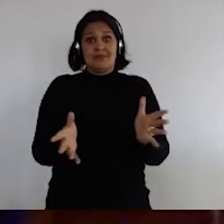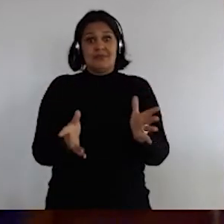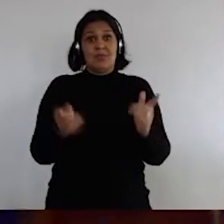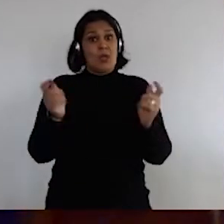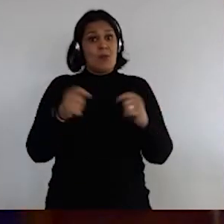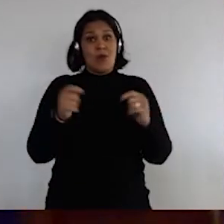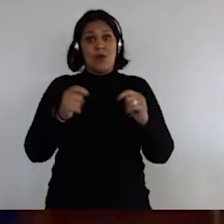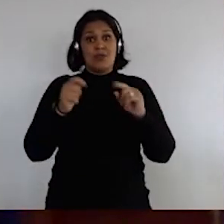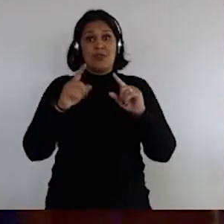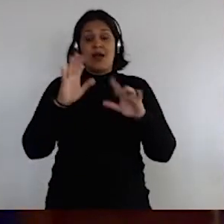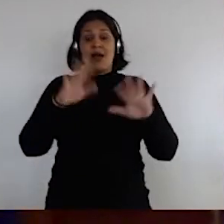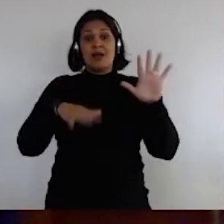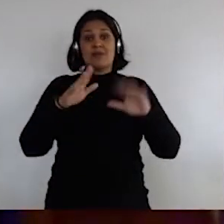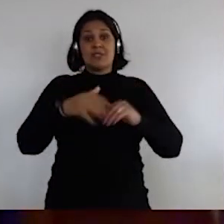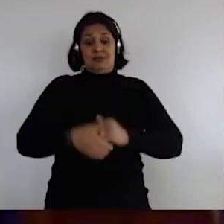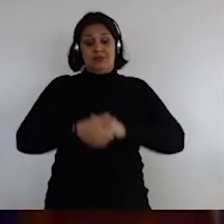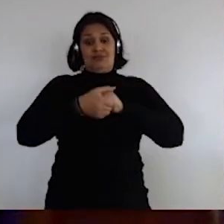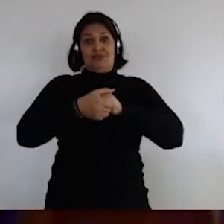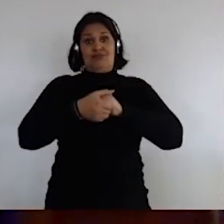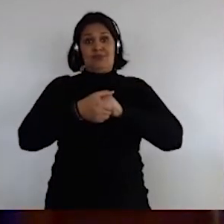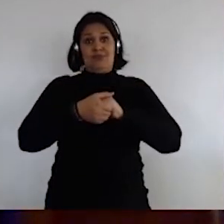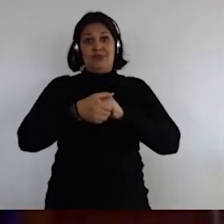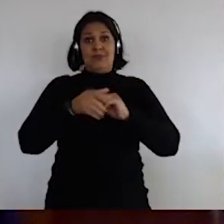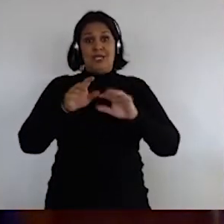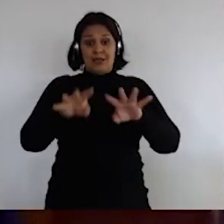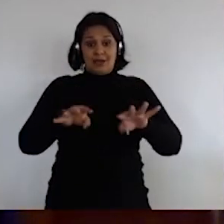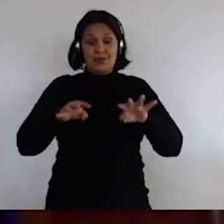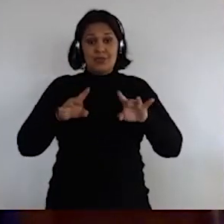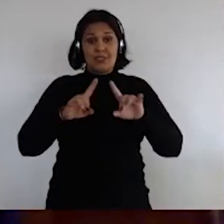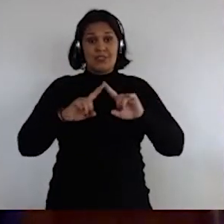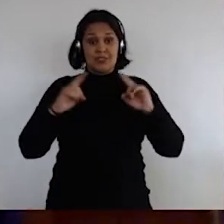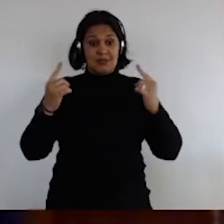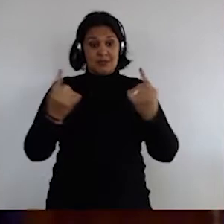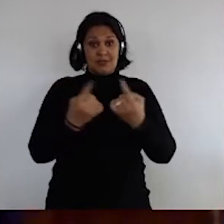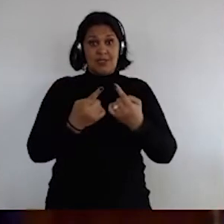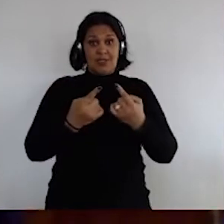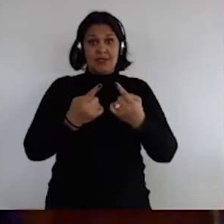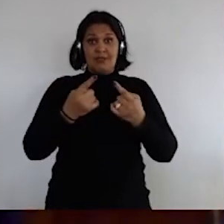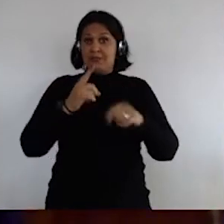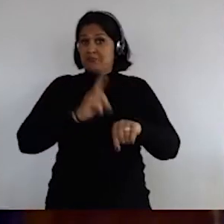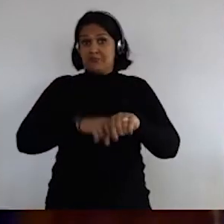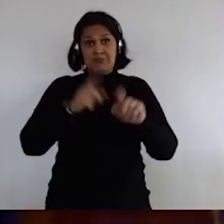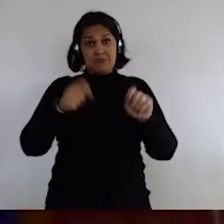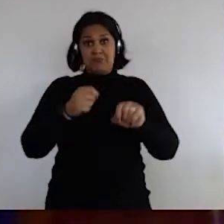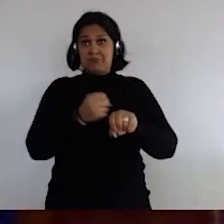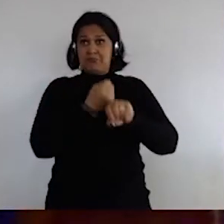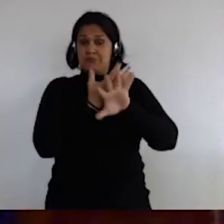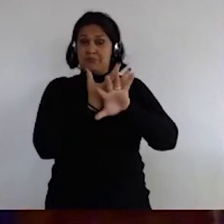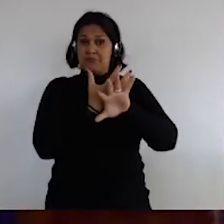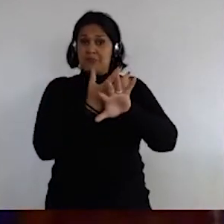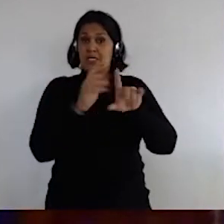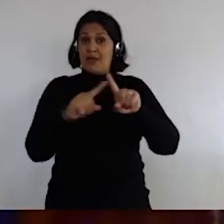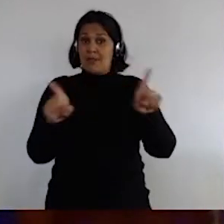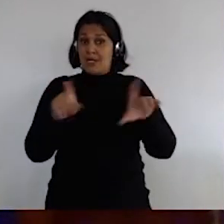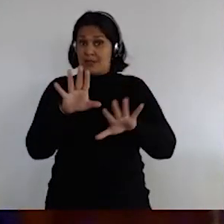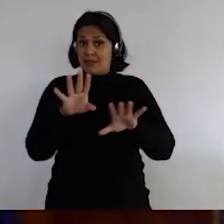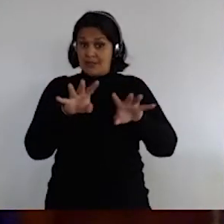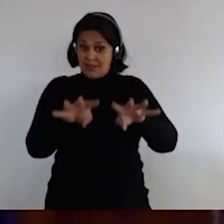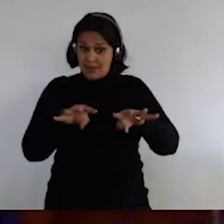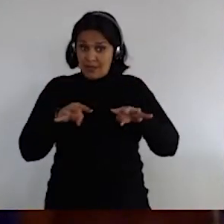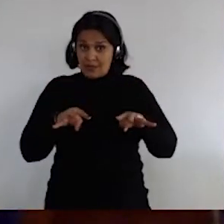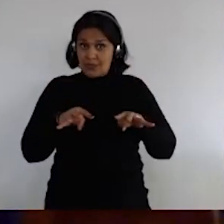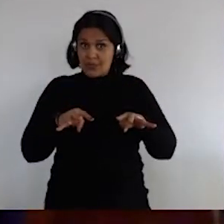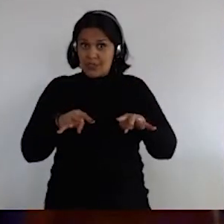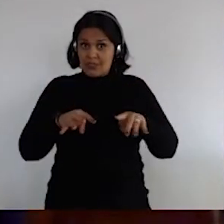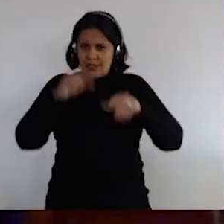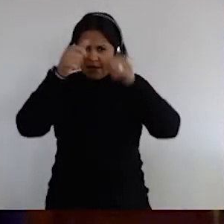uma tentativa de conciliação ela pode se dar, sim, de fato, pelo meio virtual. Agora, a audiência de instrução,